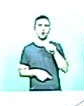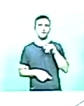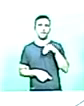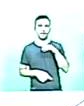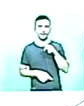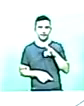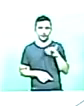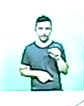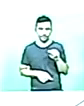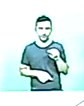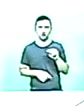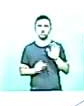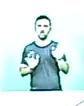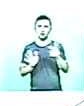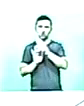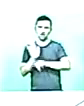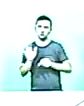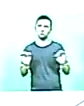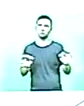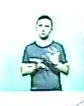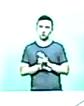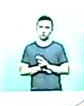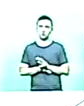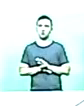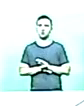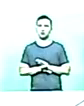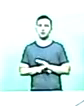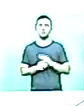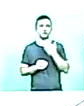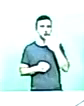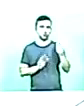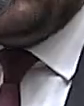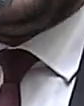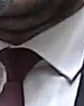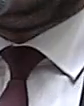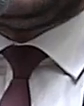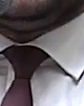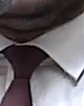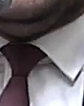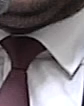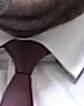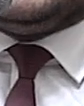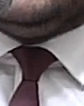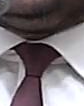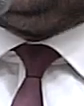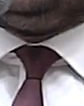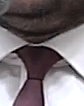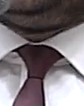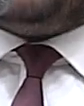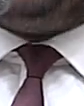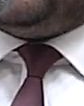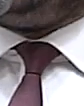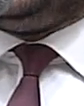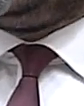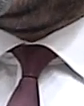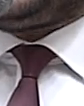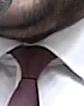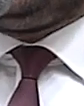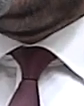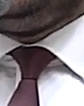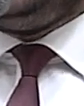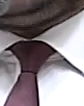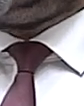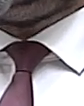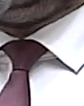A iniciativa garantia a regularização de débitos relativos à ICMS, ITC-MD, IPVA e